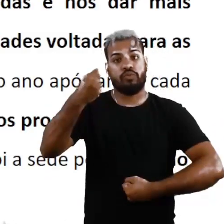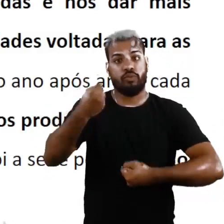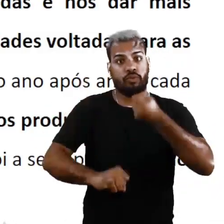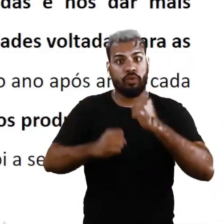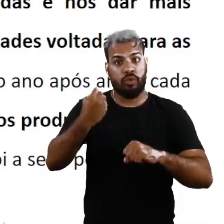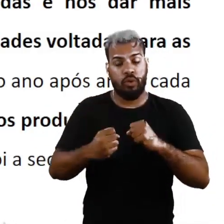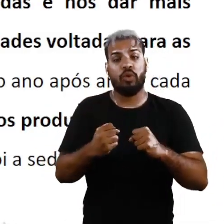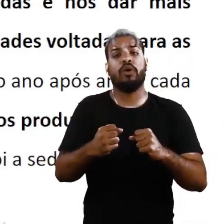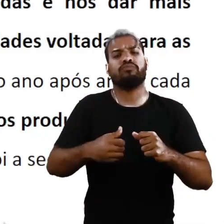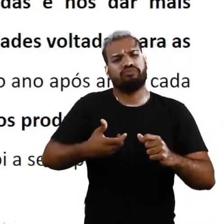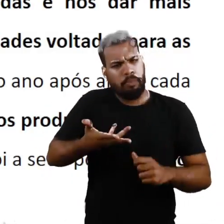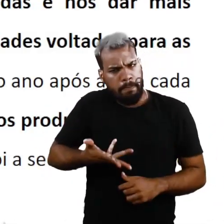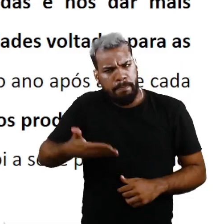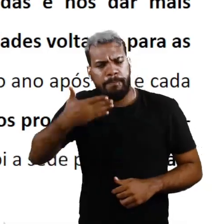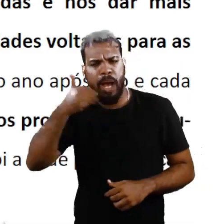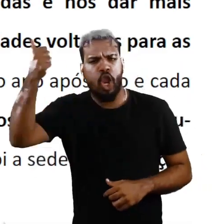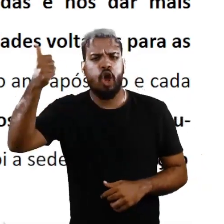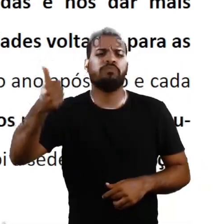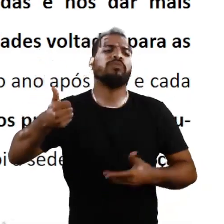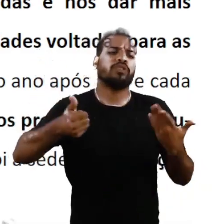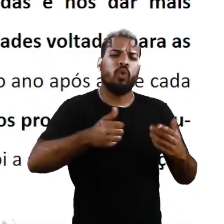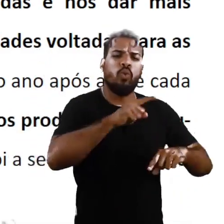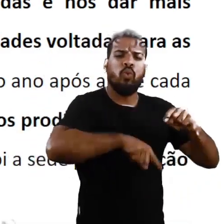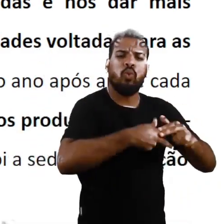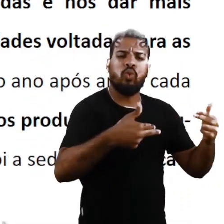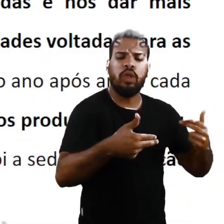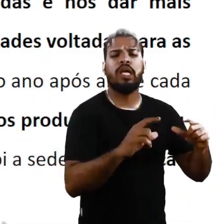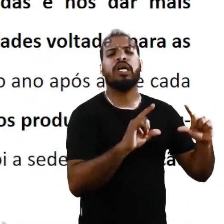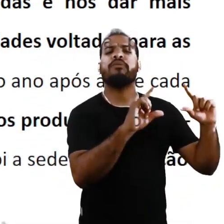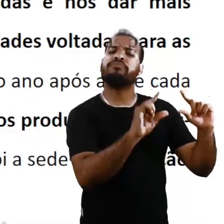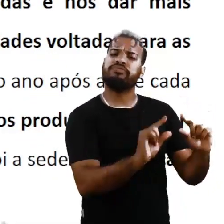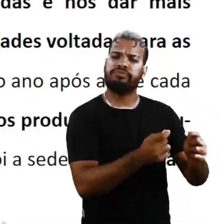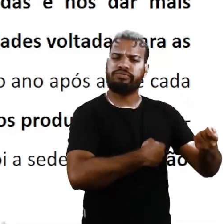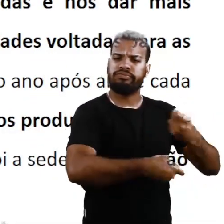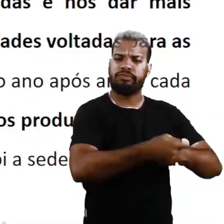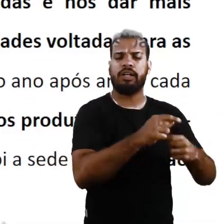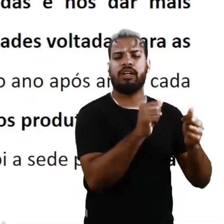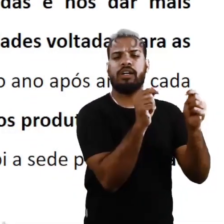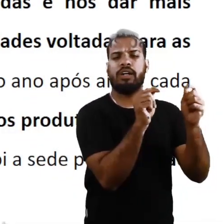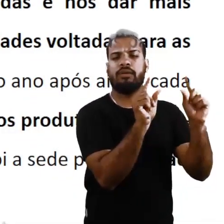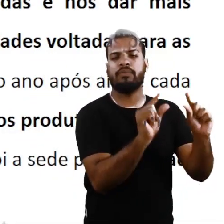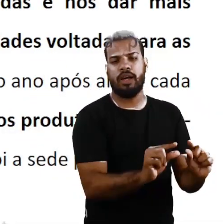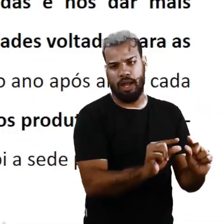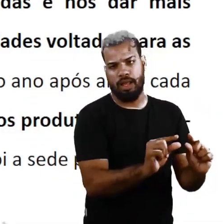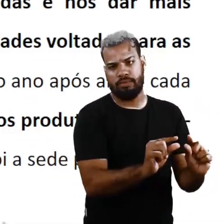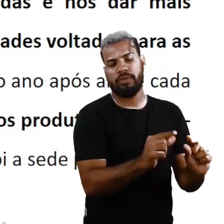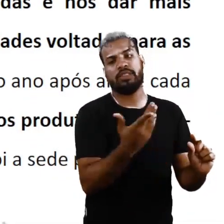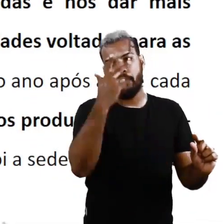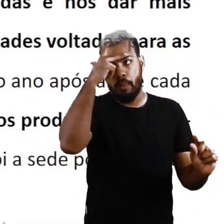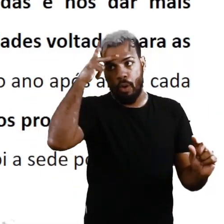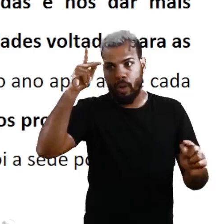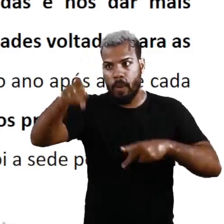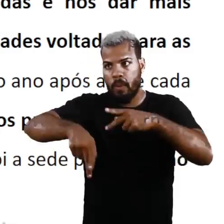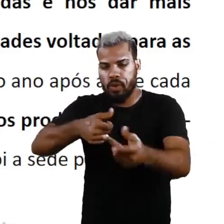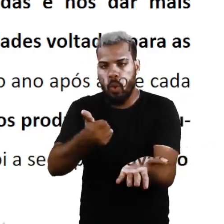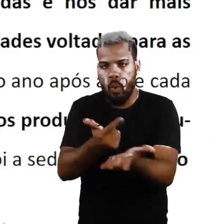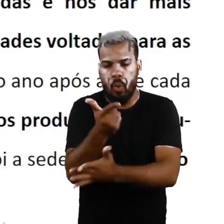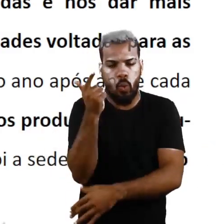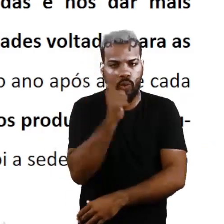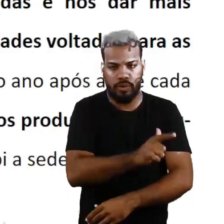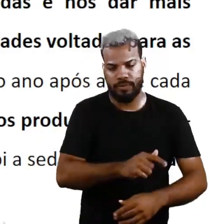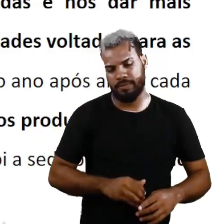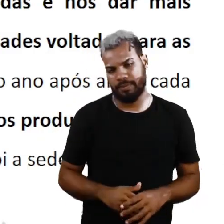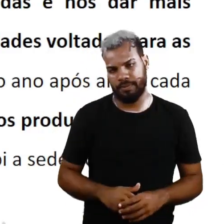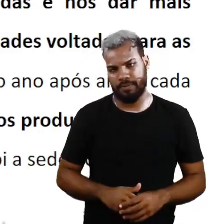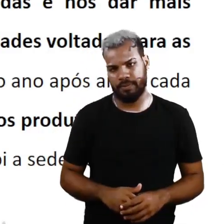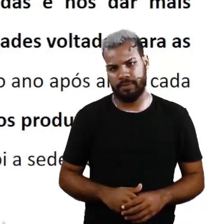da indústria diminuiu o preço dos produtos e tornou-os mais acessíveis à população. Além disso, o principal sucesso foi a sede